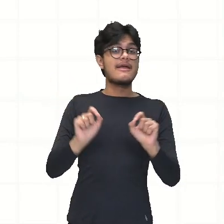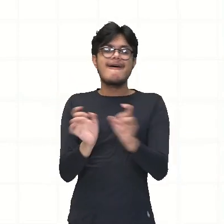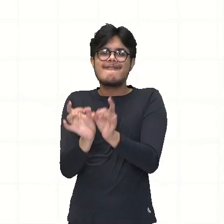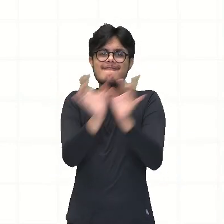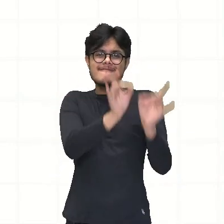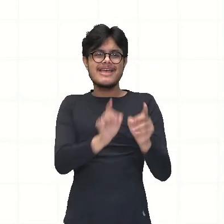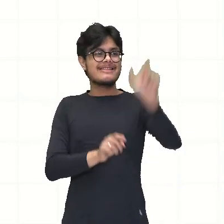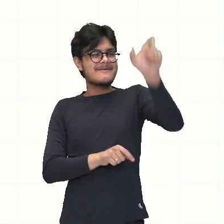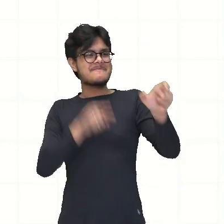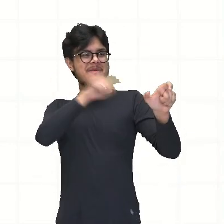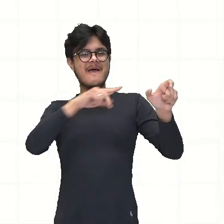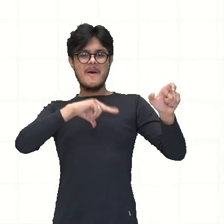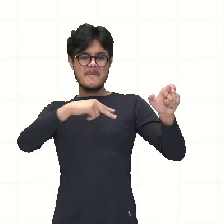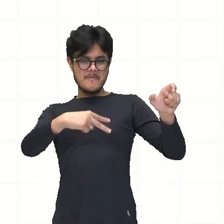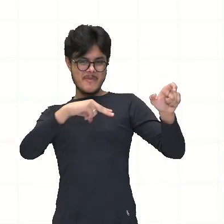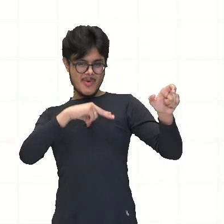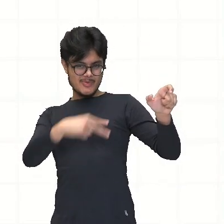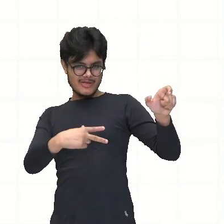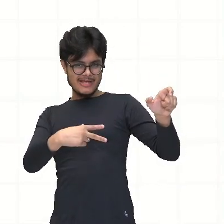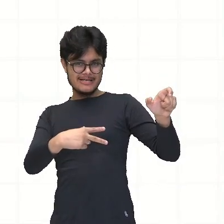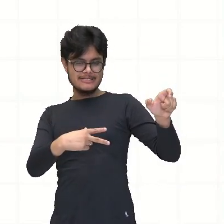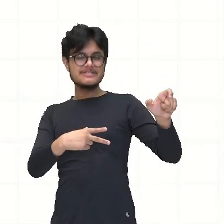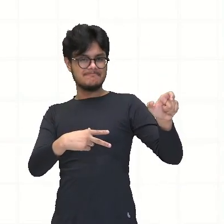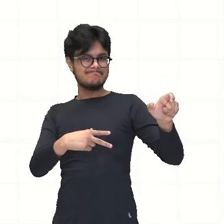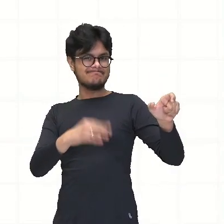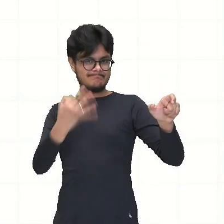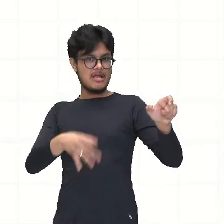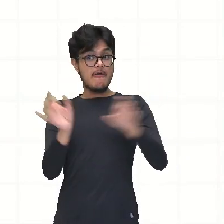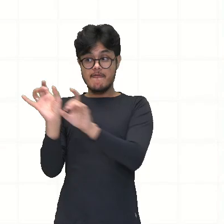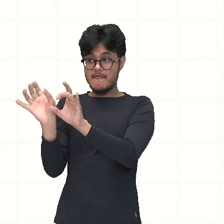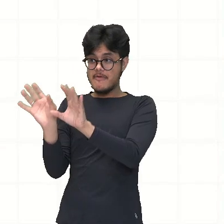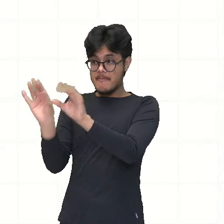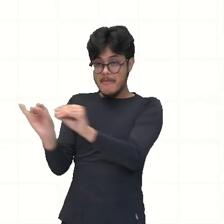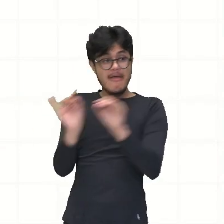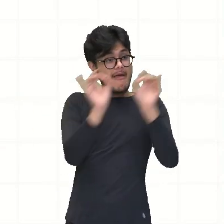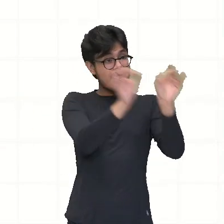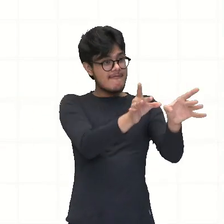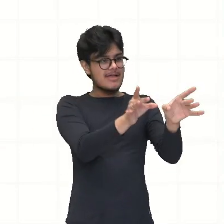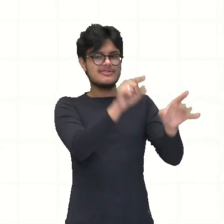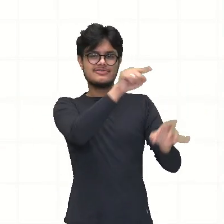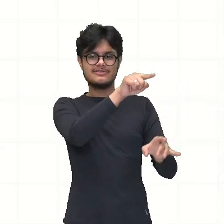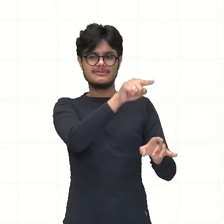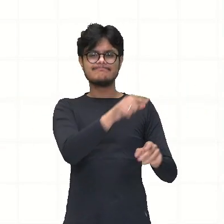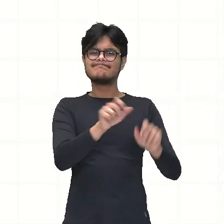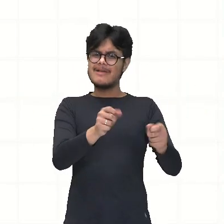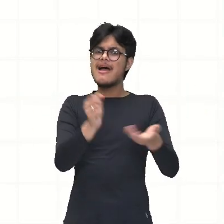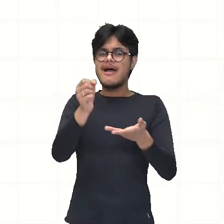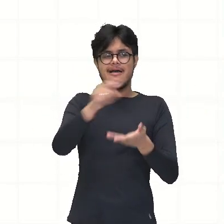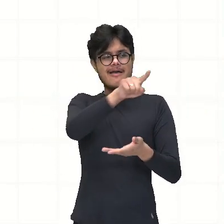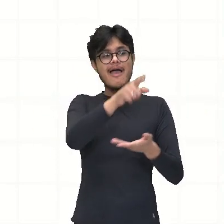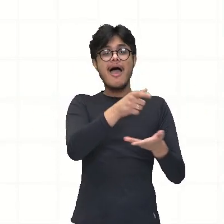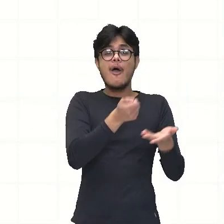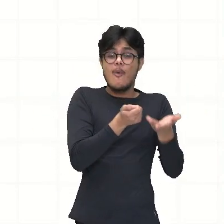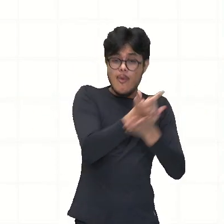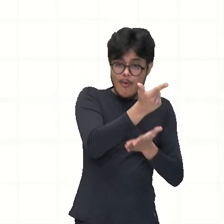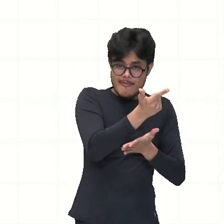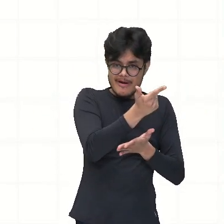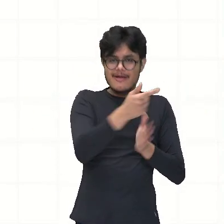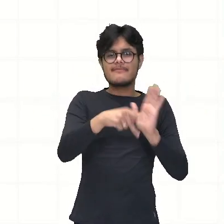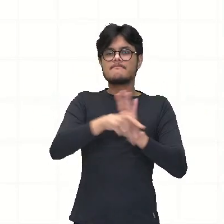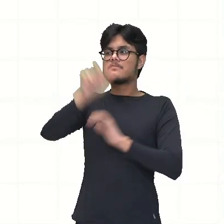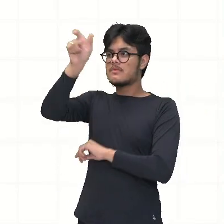naquele período onde a gente tinha ali as capitanias hereditárias, quando os europeus, né, principalmente os espanhóis e os